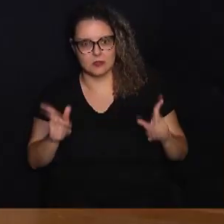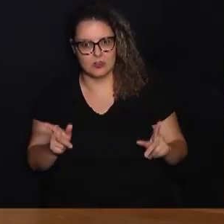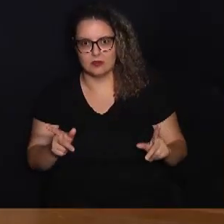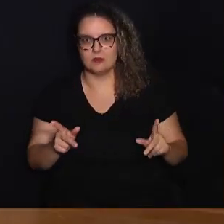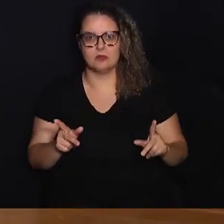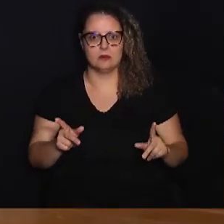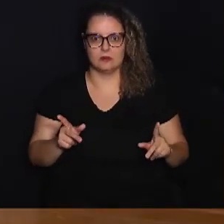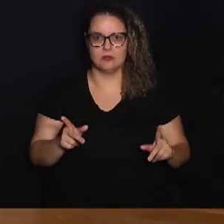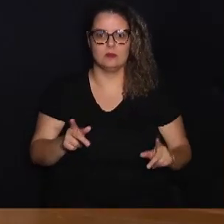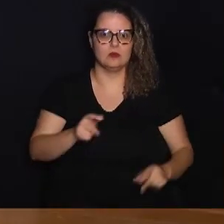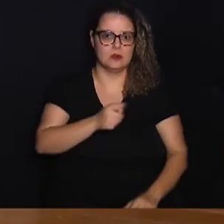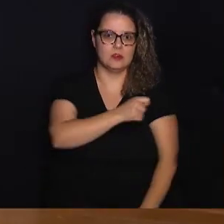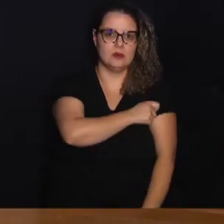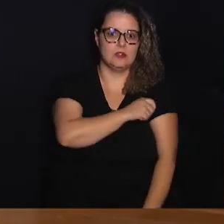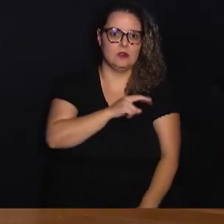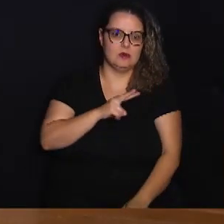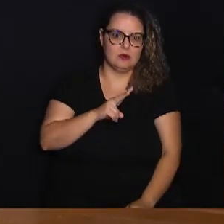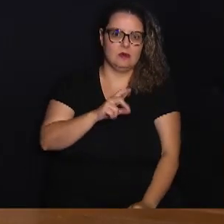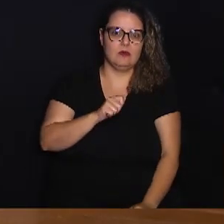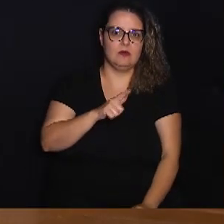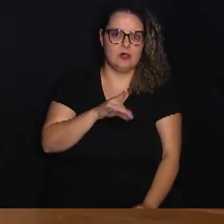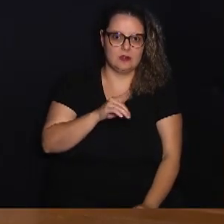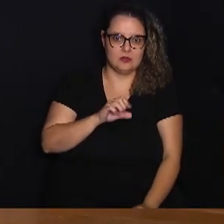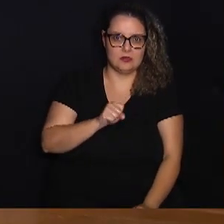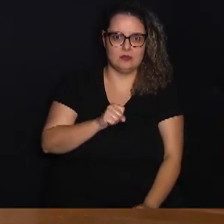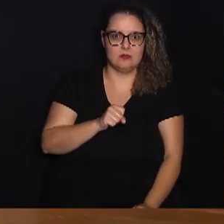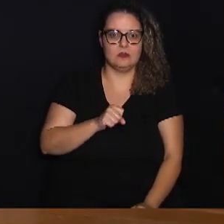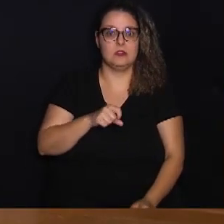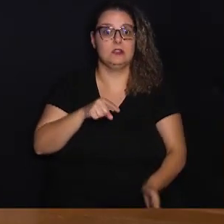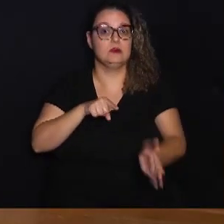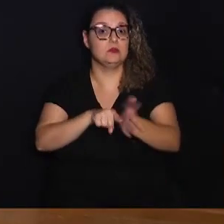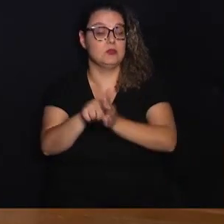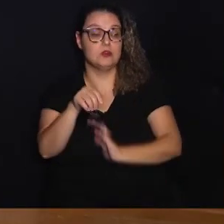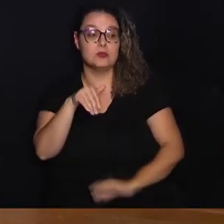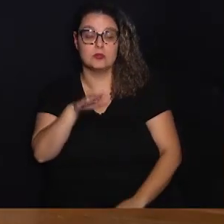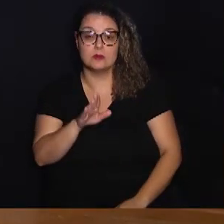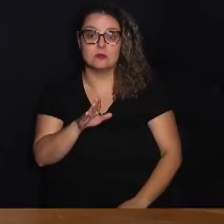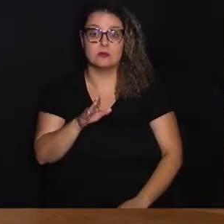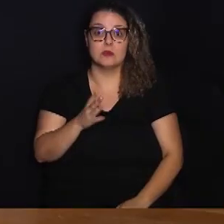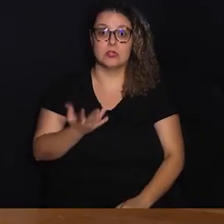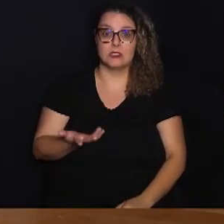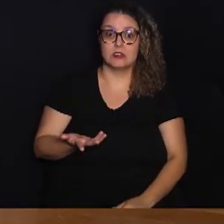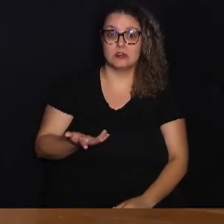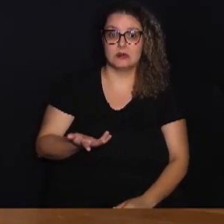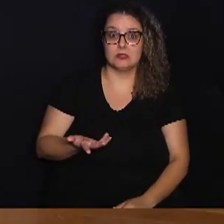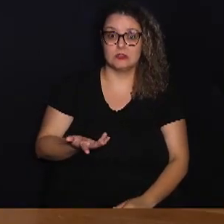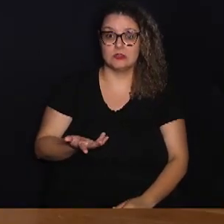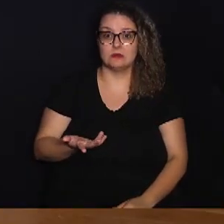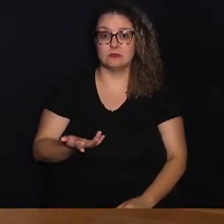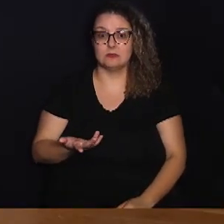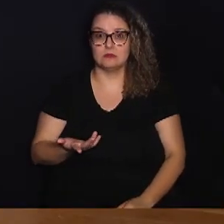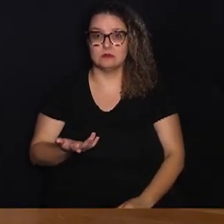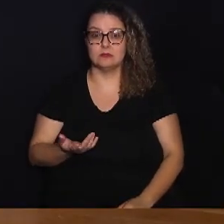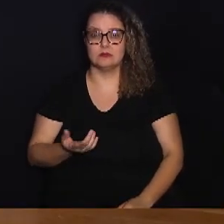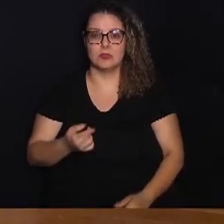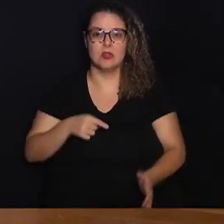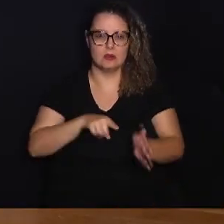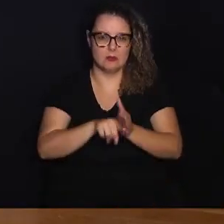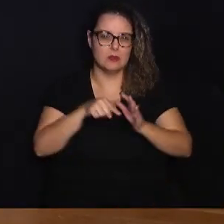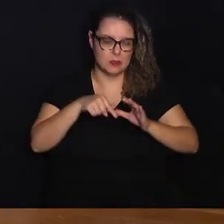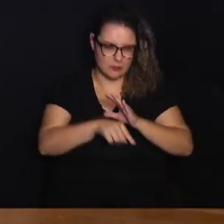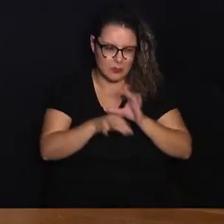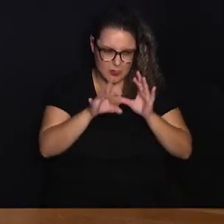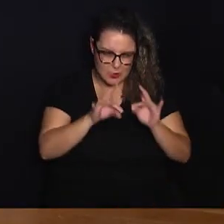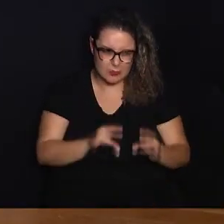são diferentes os alunos Waldorf, porque eles são mais questionadores e são questões mais profundas mesmo,